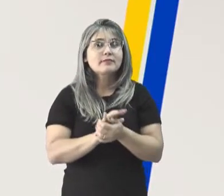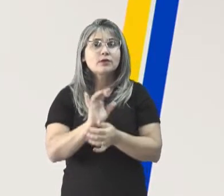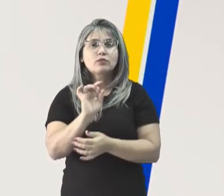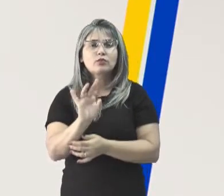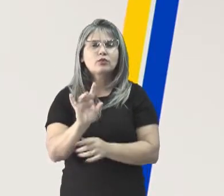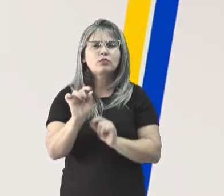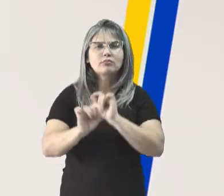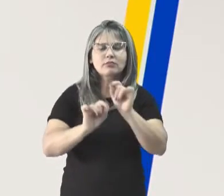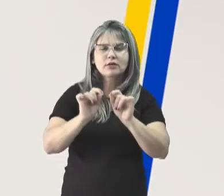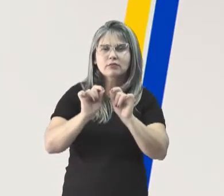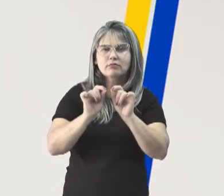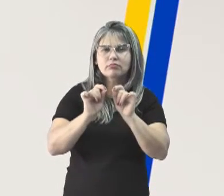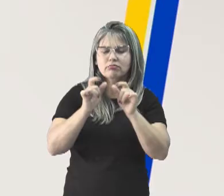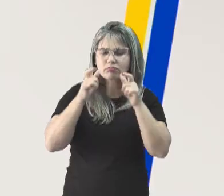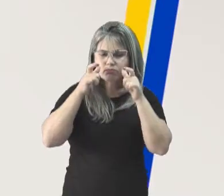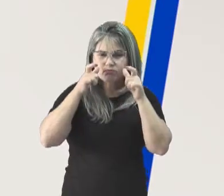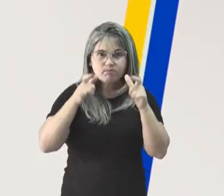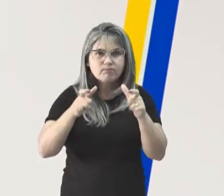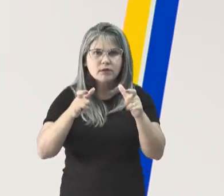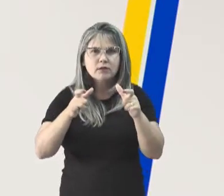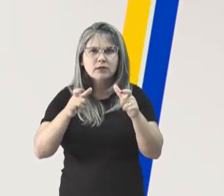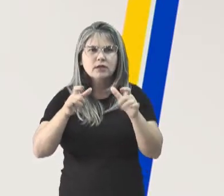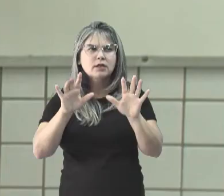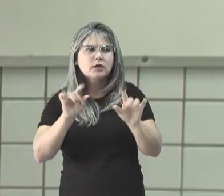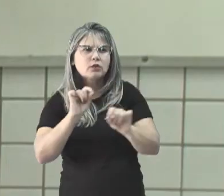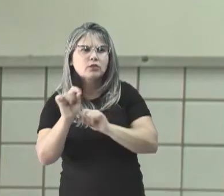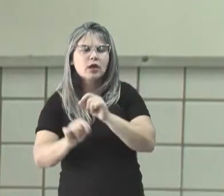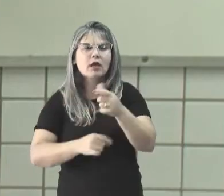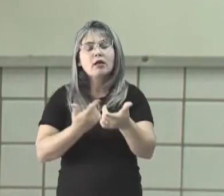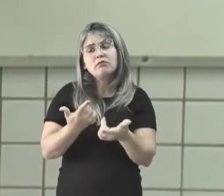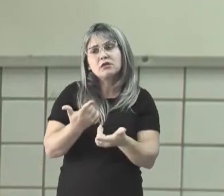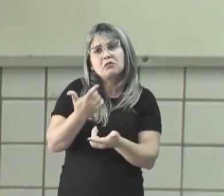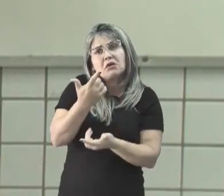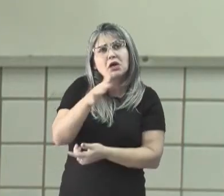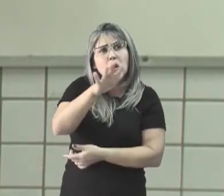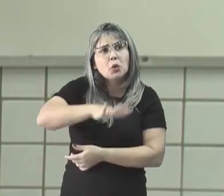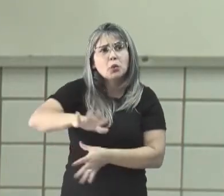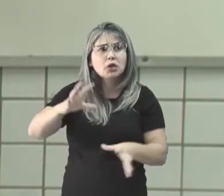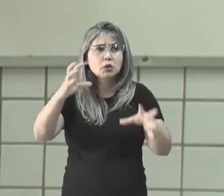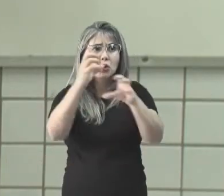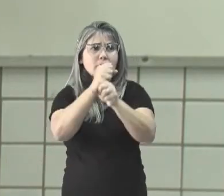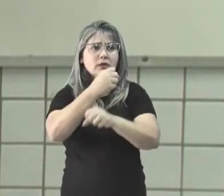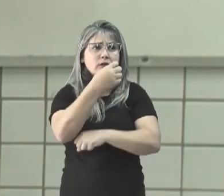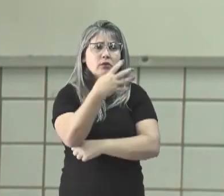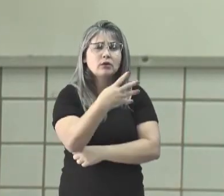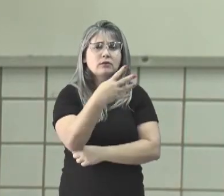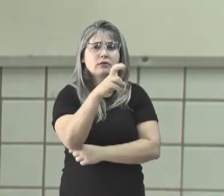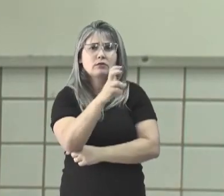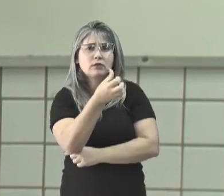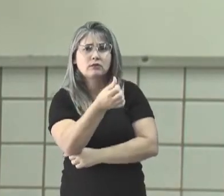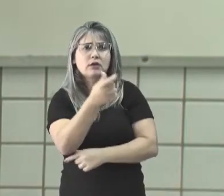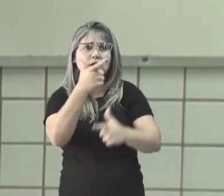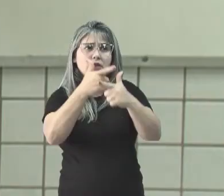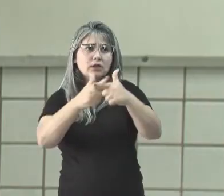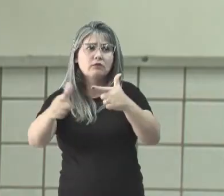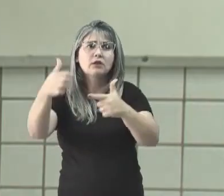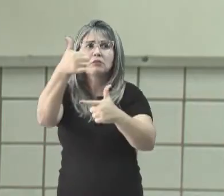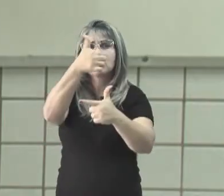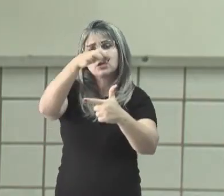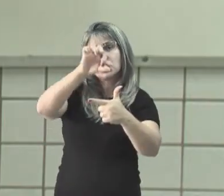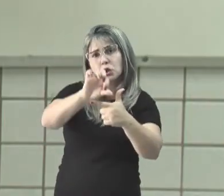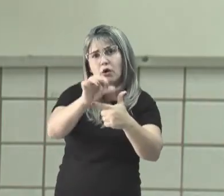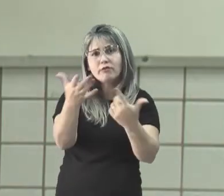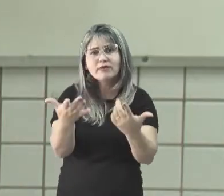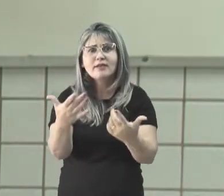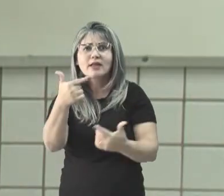que basta dividir esse volume total pela quantidade de caminhões e depois fazer a transformação de unidade de metro cúbico para